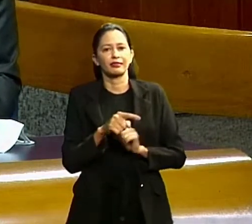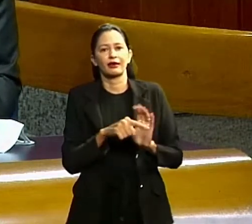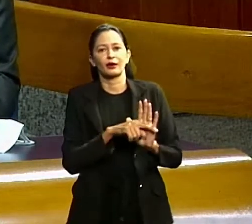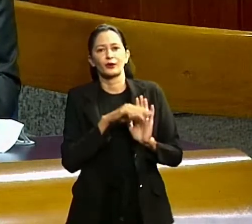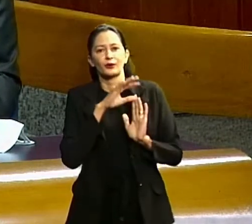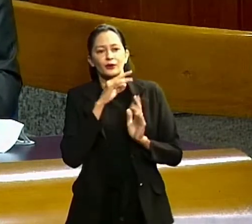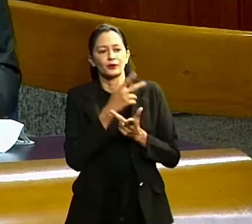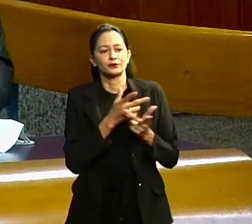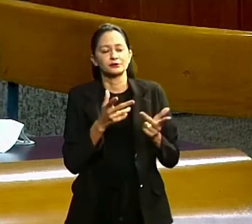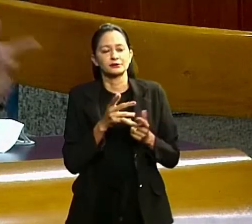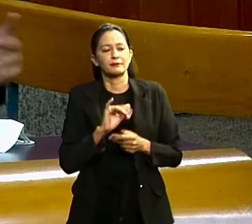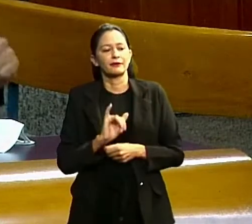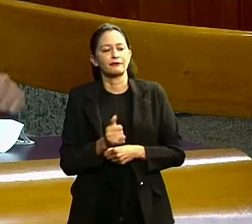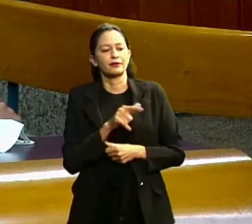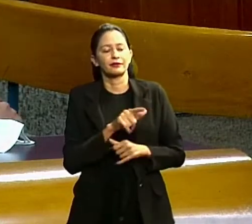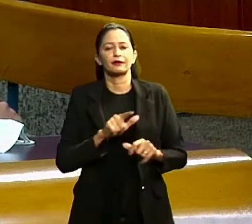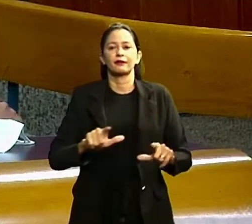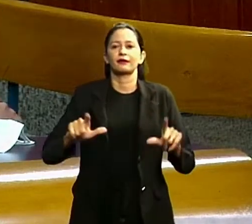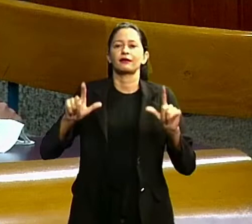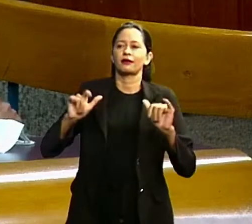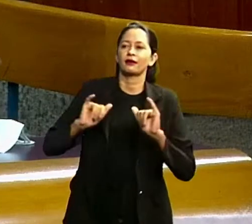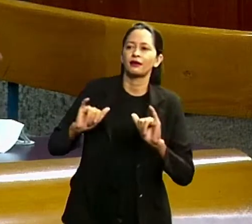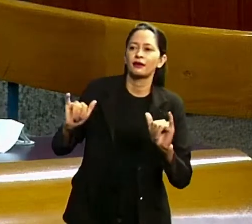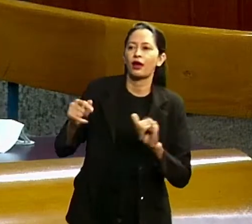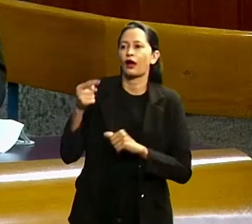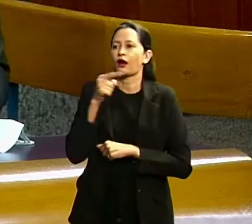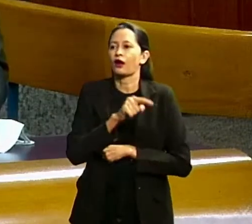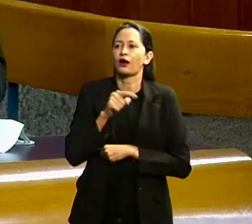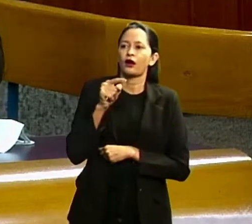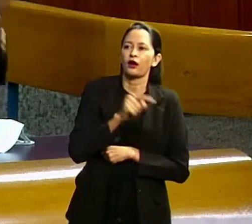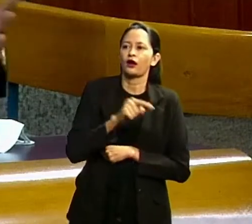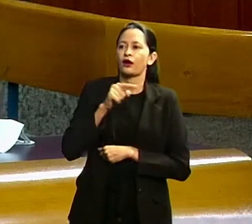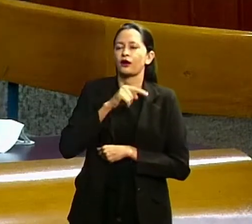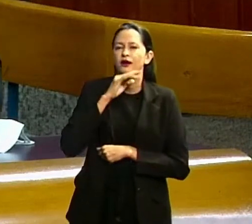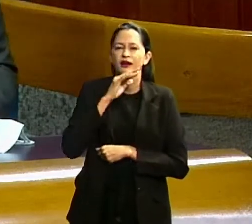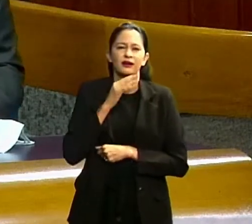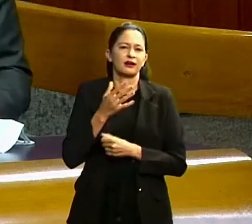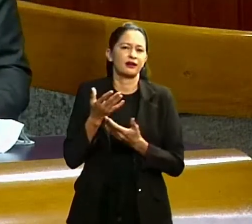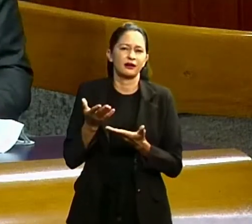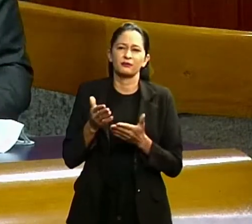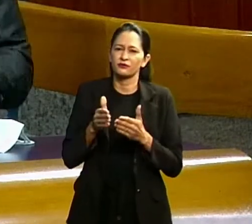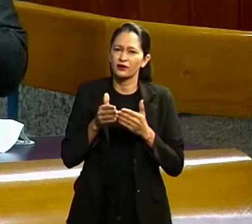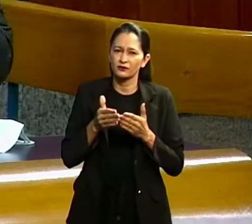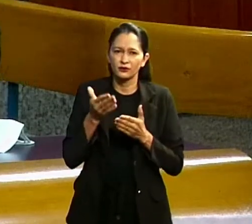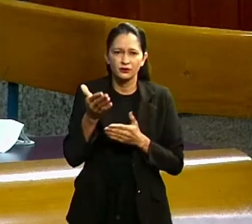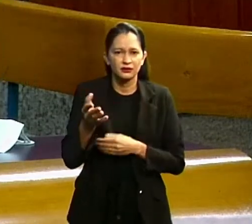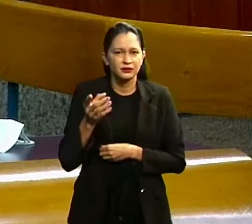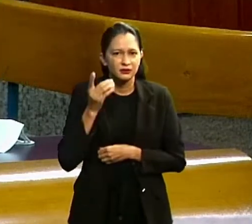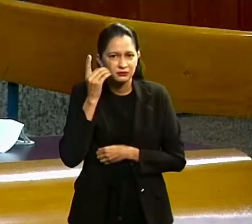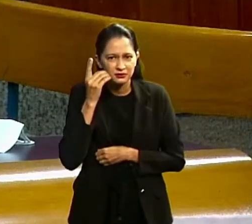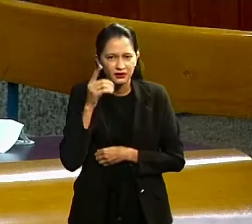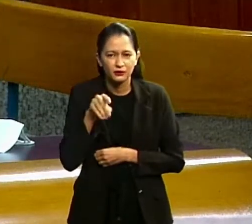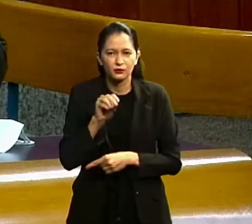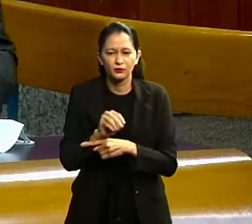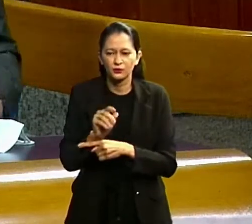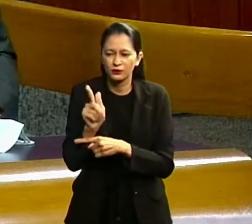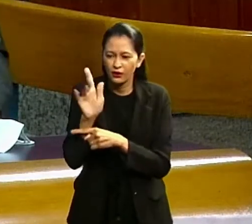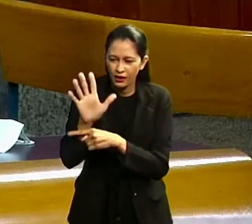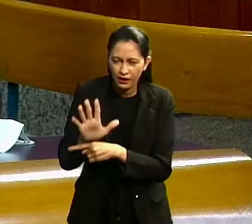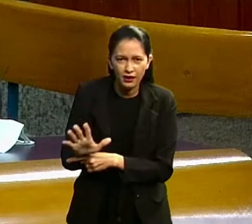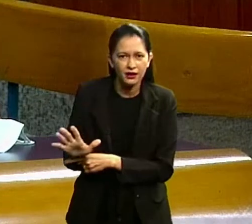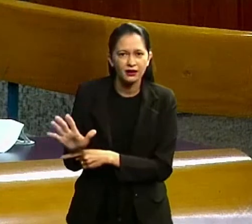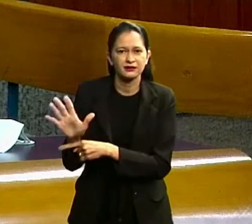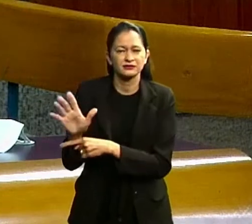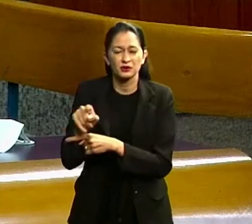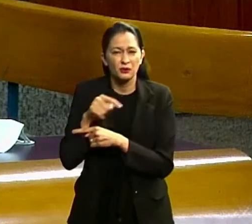negativa dessa casa de lei para fazer politicagem. Deputado, vai cuidar do estado de Goiás. Se o senhor não dá conta de ser